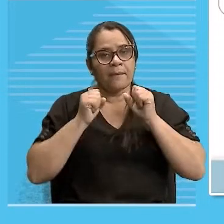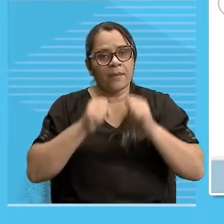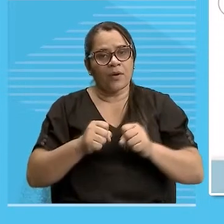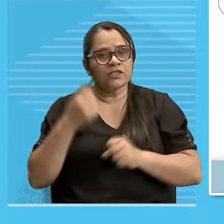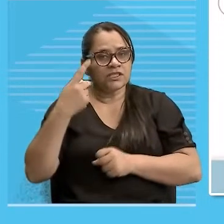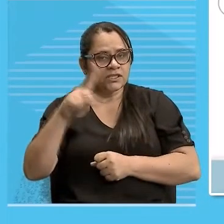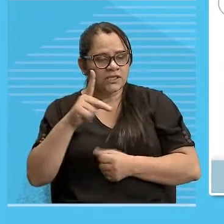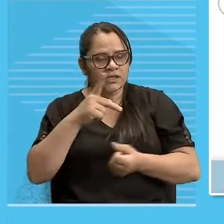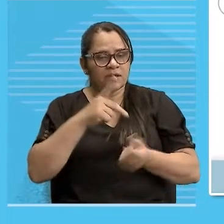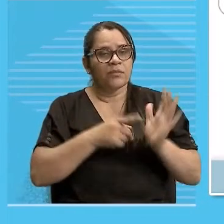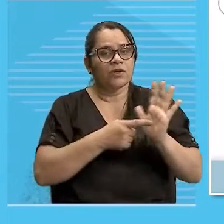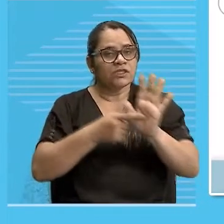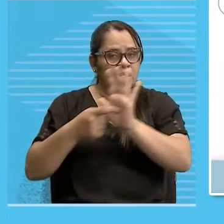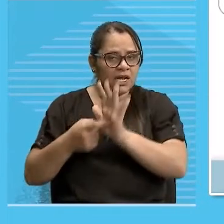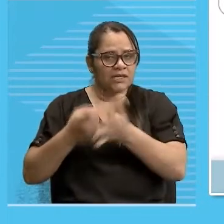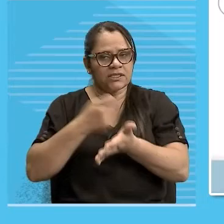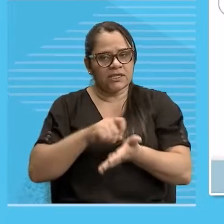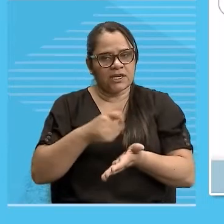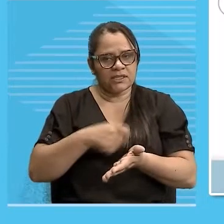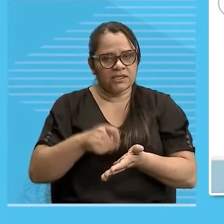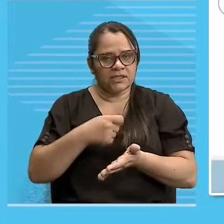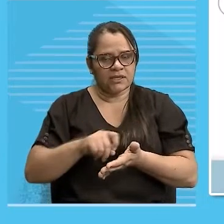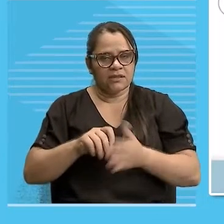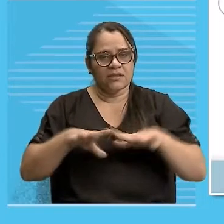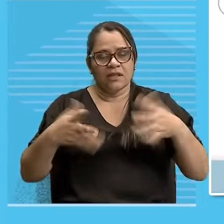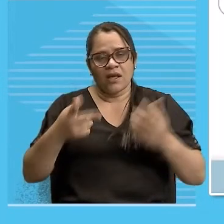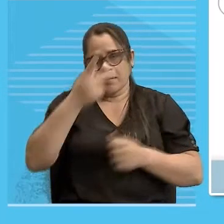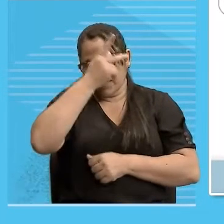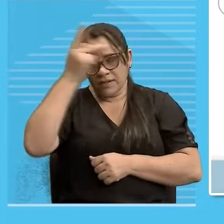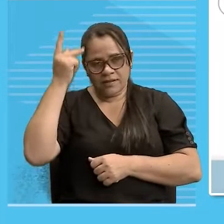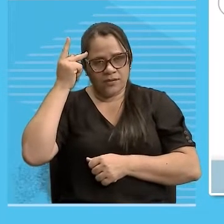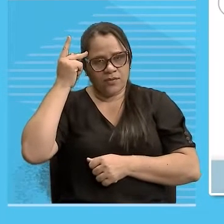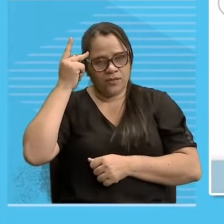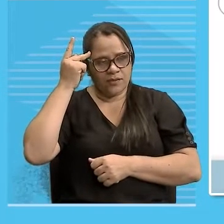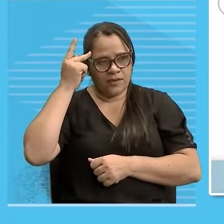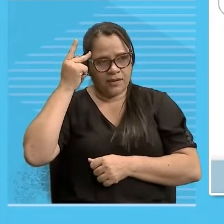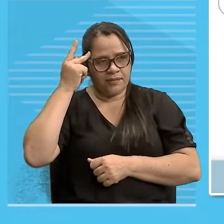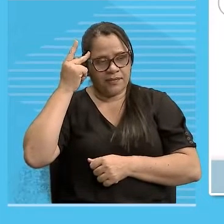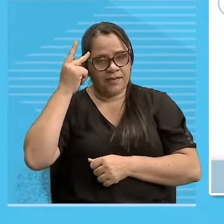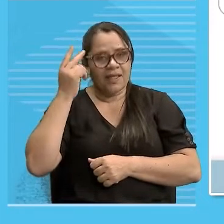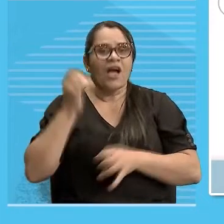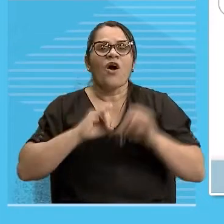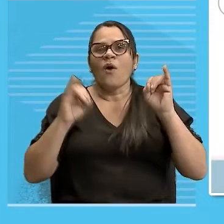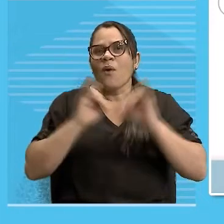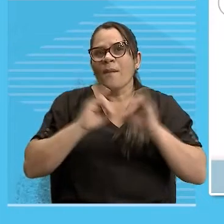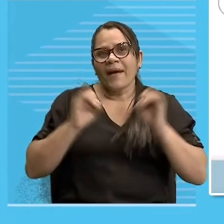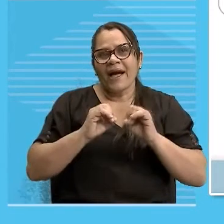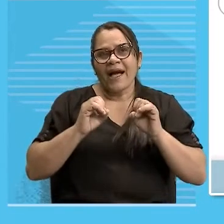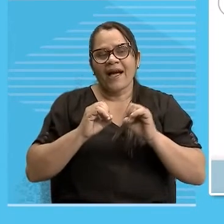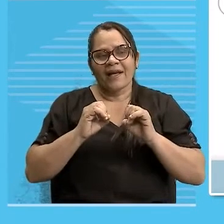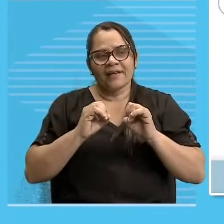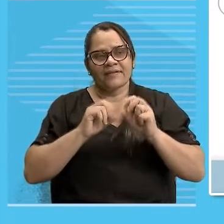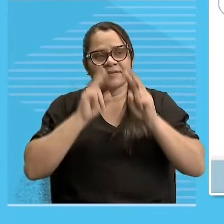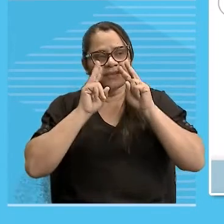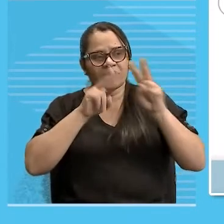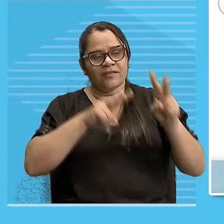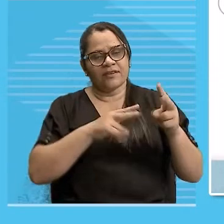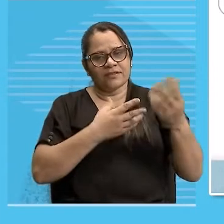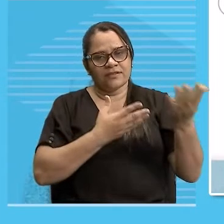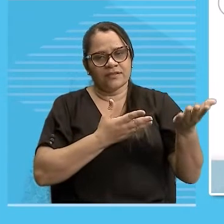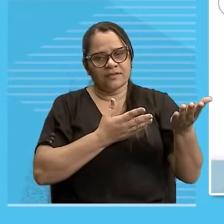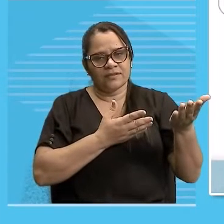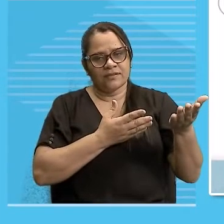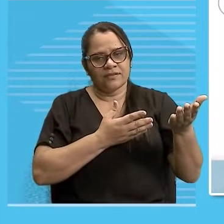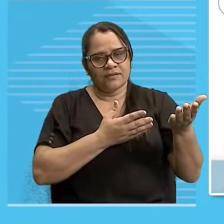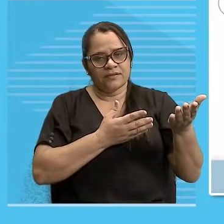na escrita, tá bom? A pessoa, a interjeição não é eba ou oba? Eba, oba. Mesma coisa.